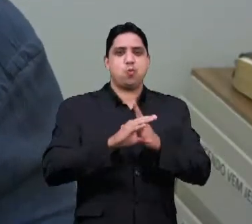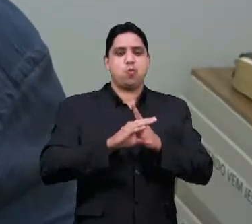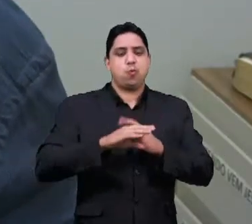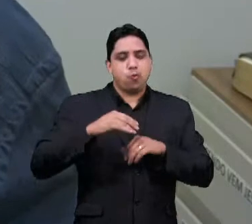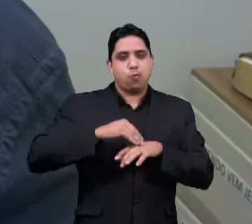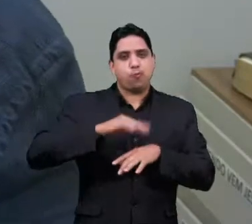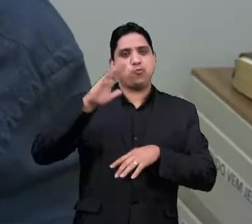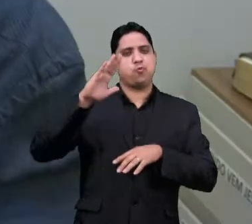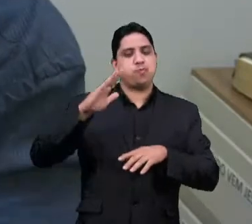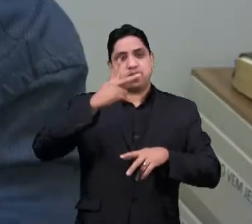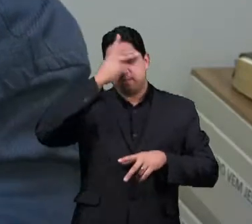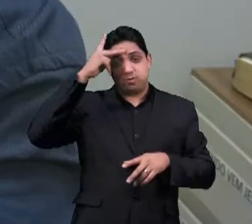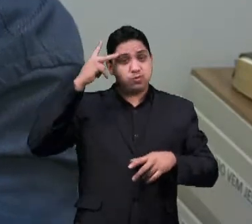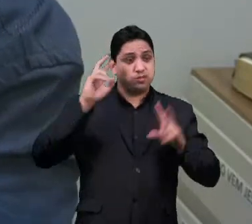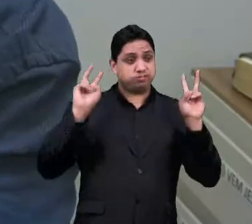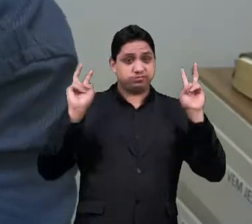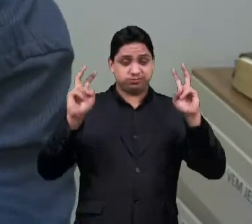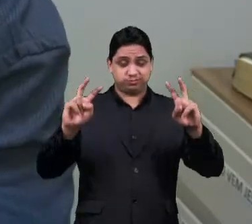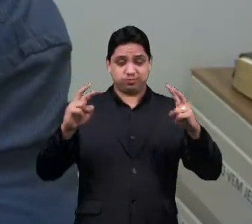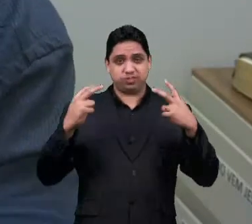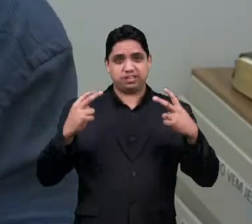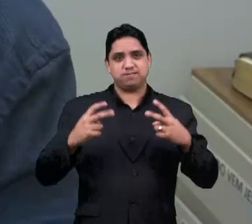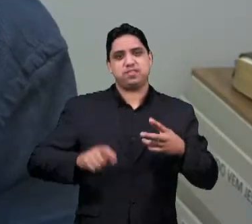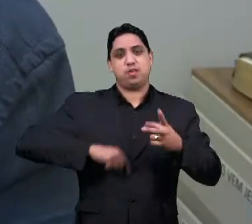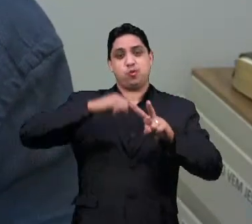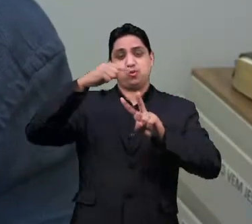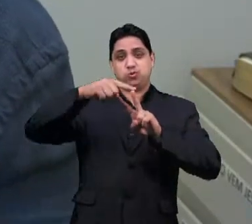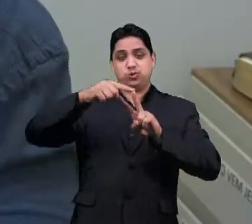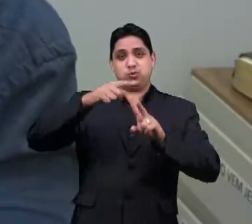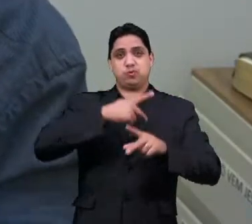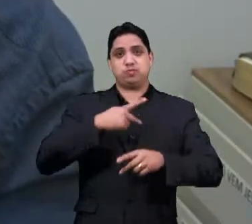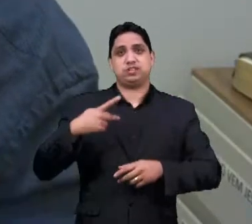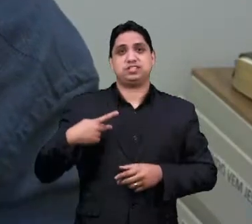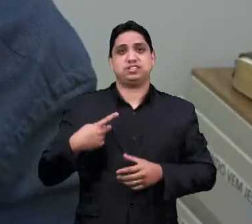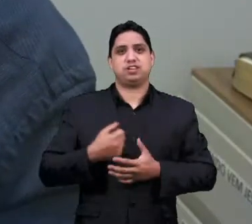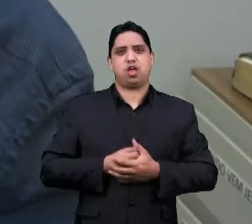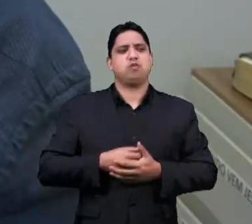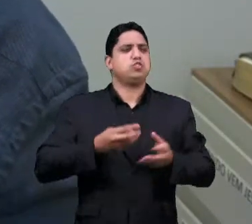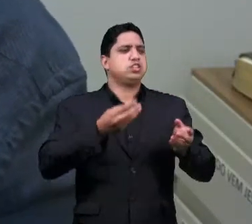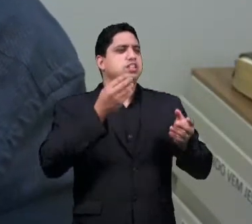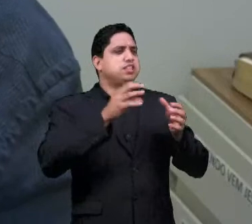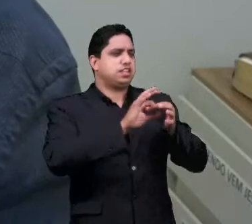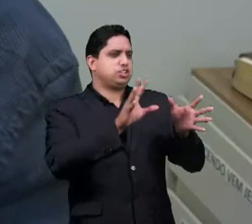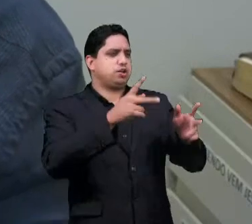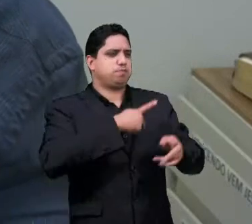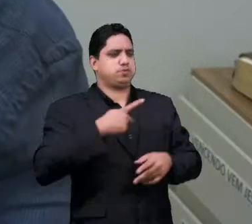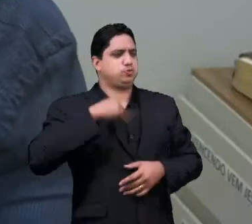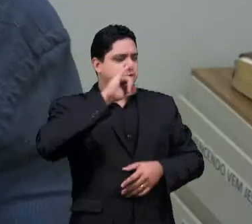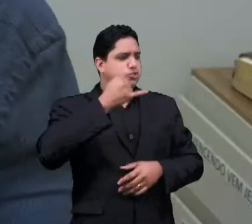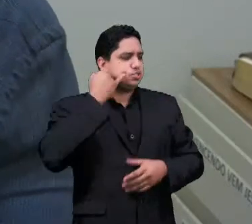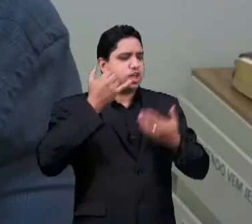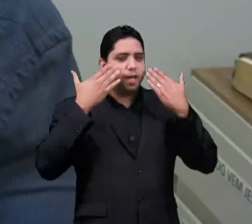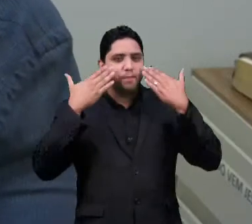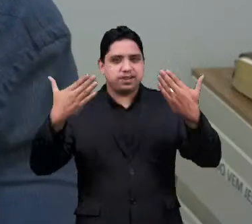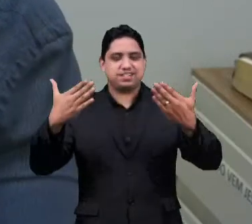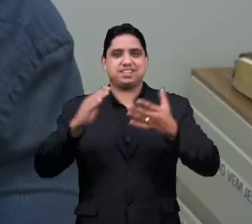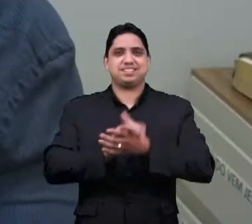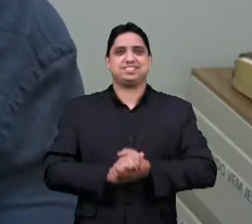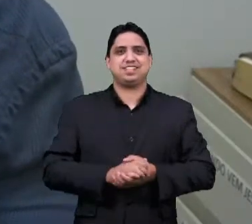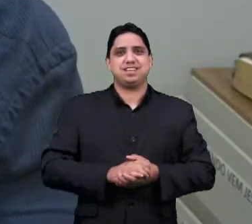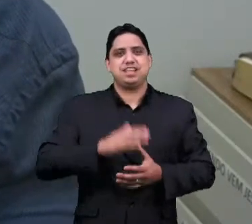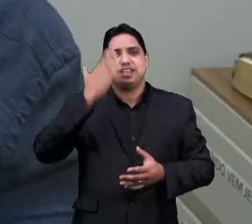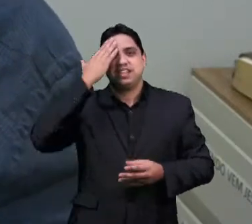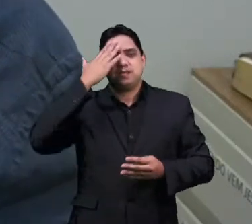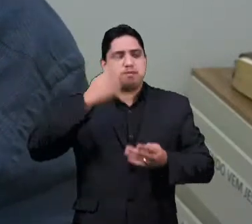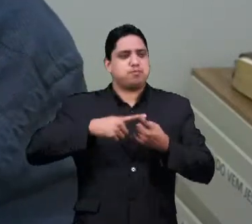ser alcançadas. Bom, o segundo pastor, eu vou deixar para o pastor Josias Júnior apresentar, para saber também por que